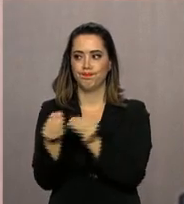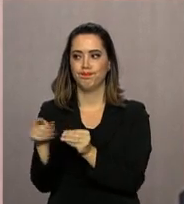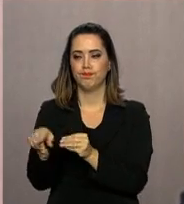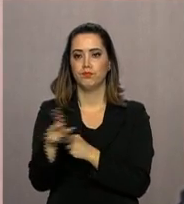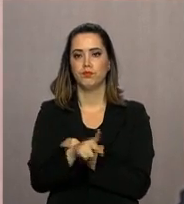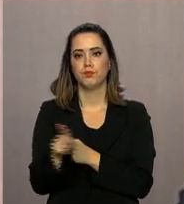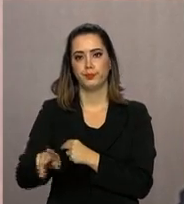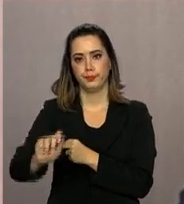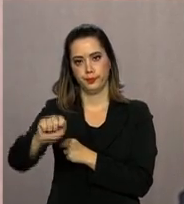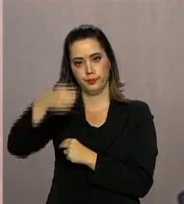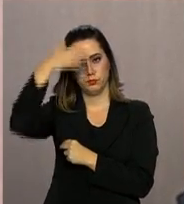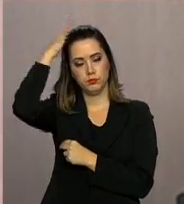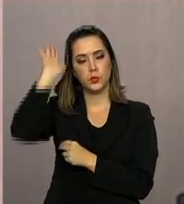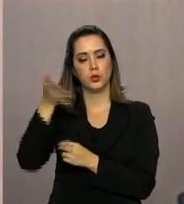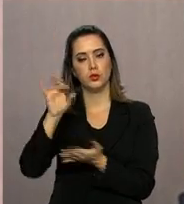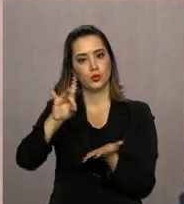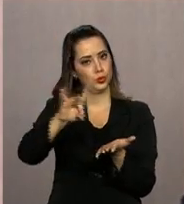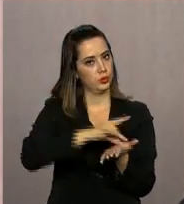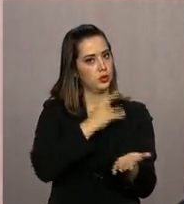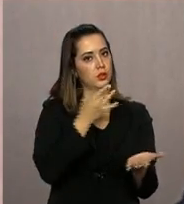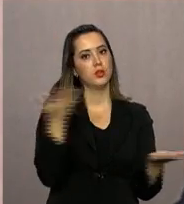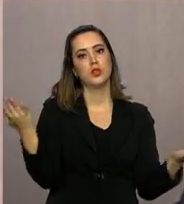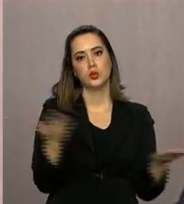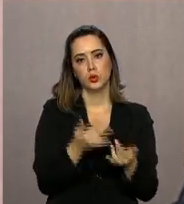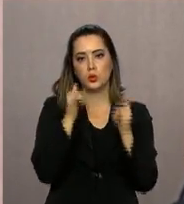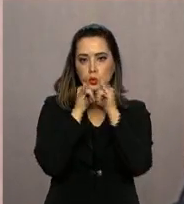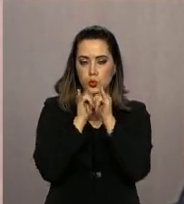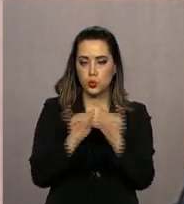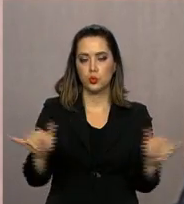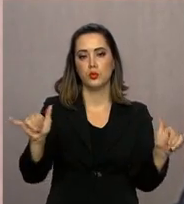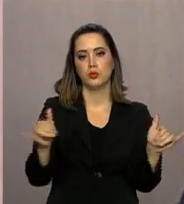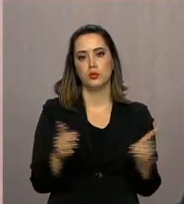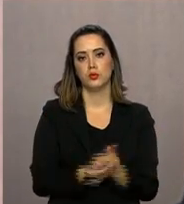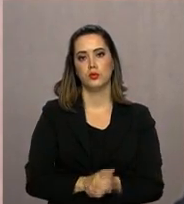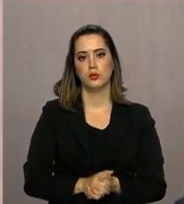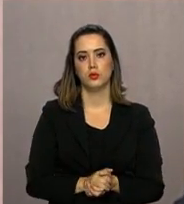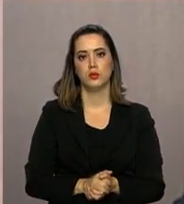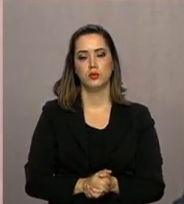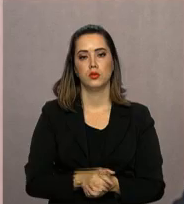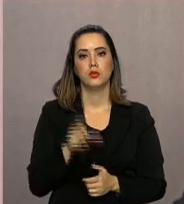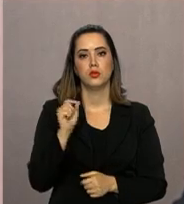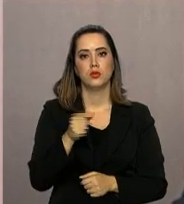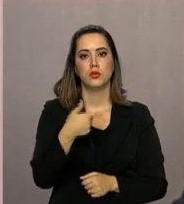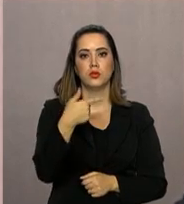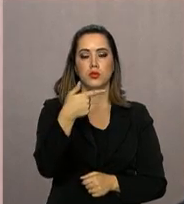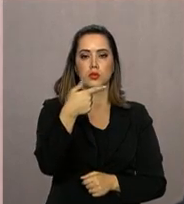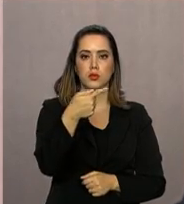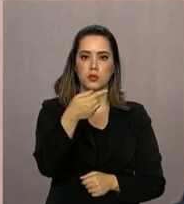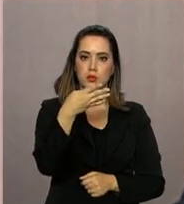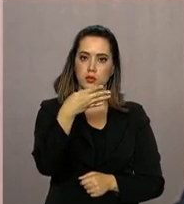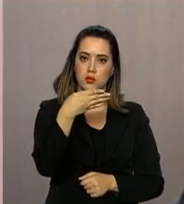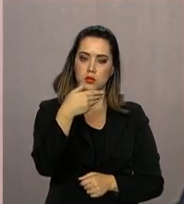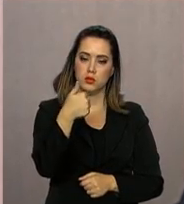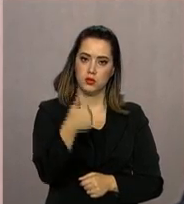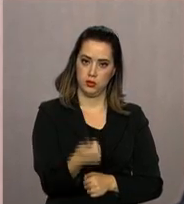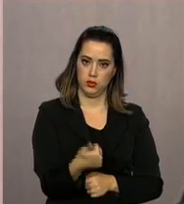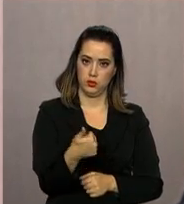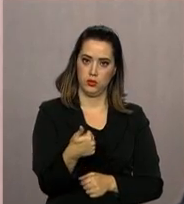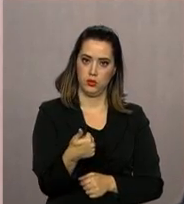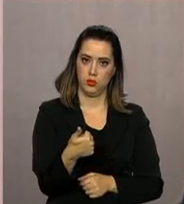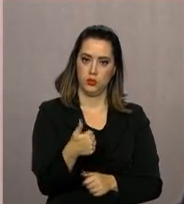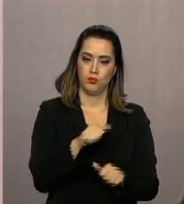que ele assinou e que está publicada no Diário Oficial de hoje, a medida provisória 741, que